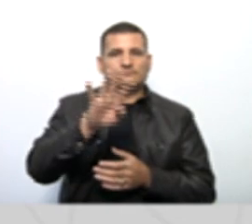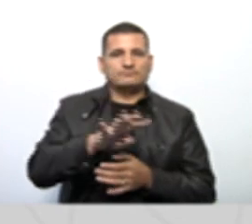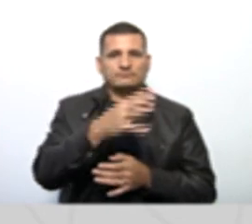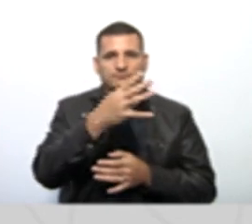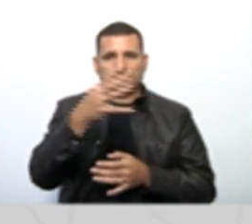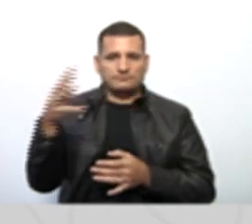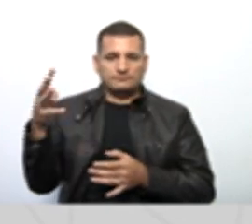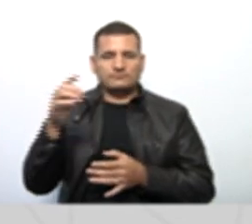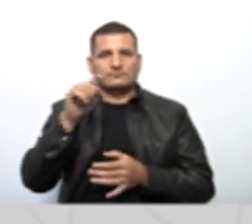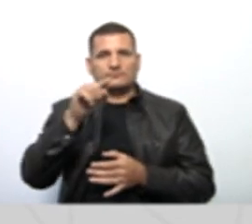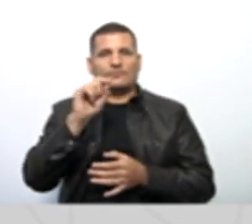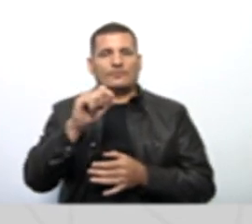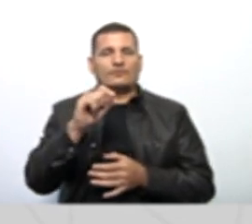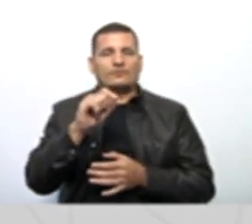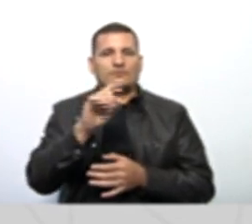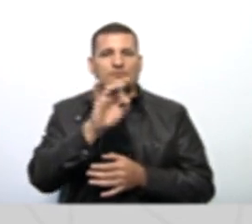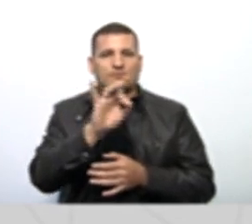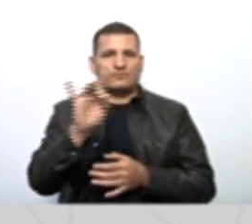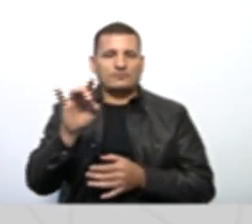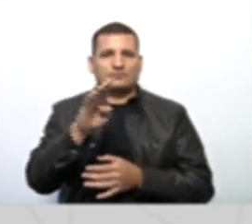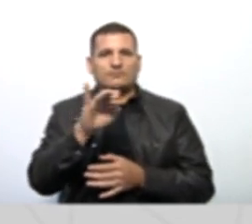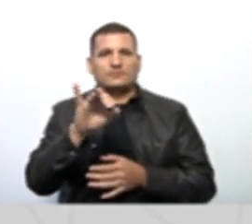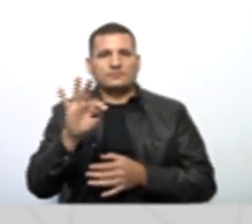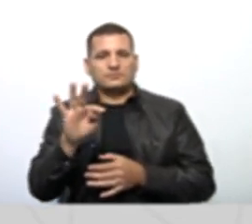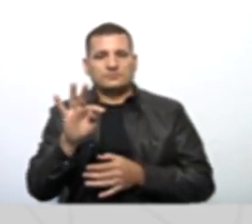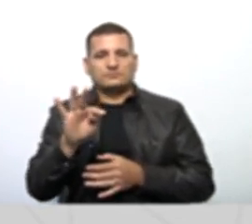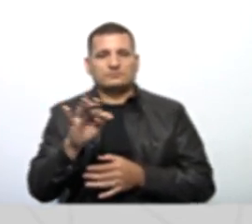pessoal é o conjunto de cada bicho